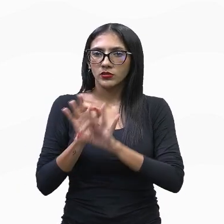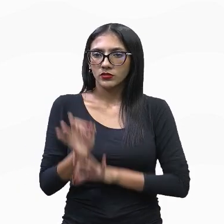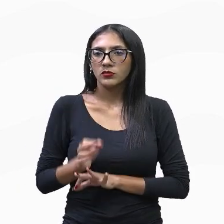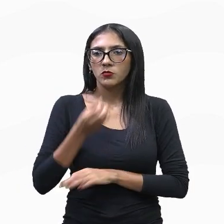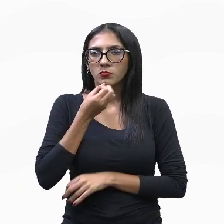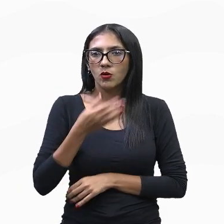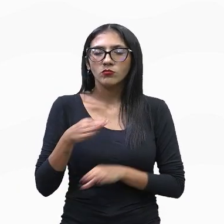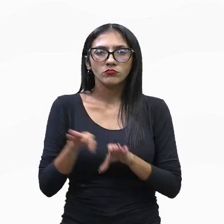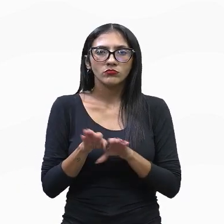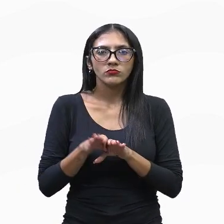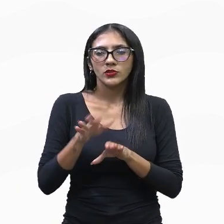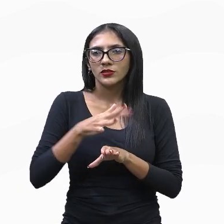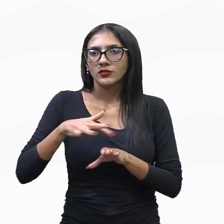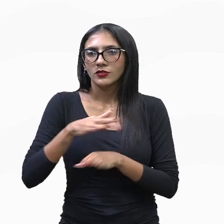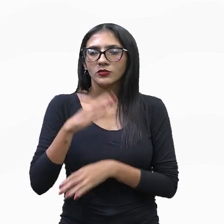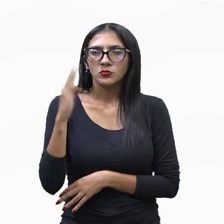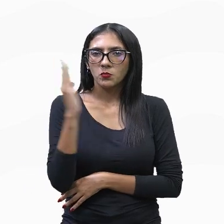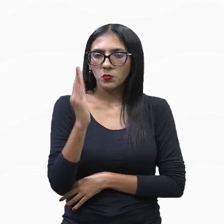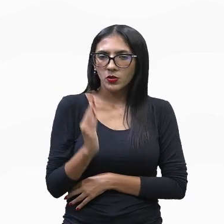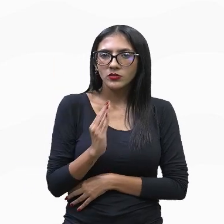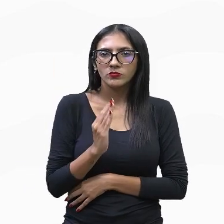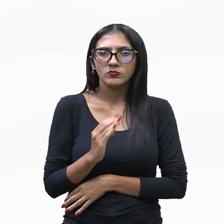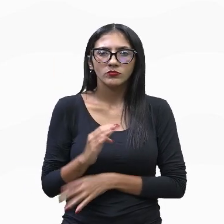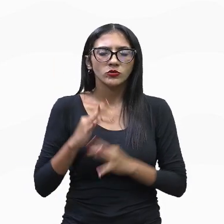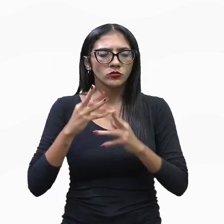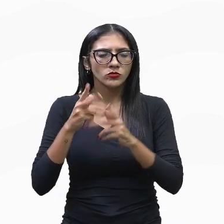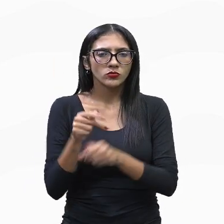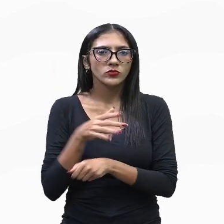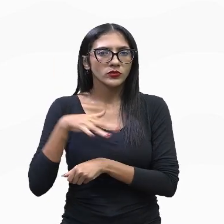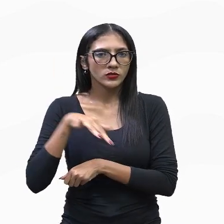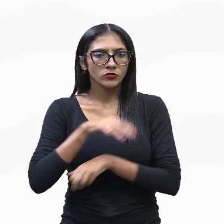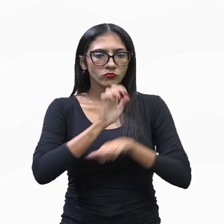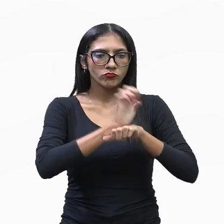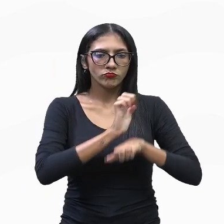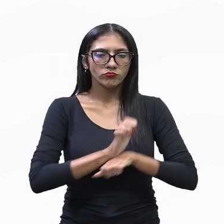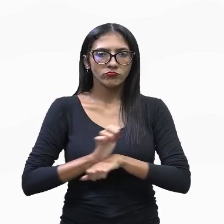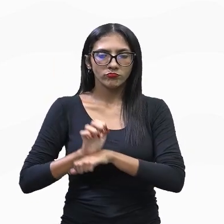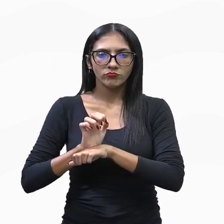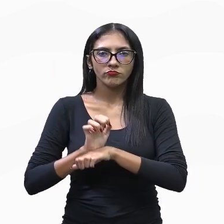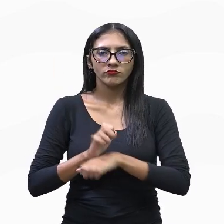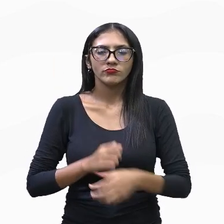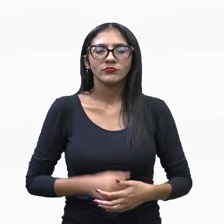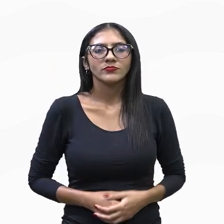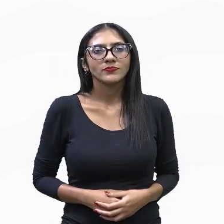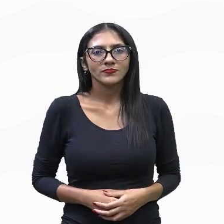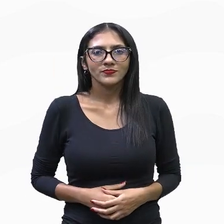o país e todas as unidades federativas. Ok? Ficou claro isso?